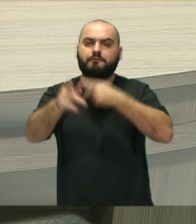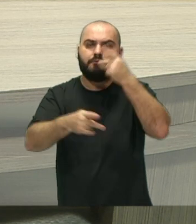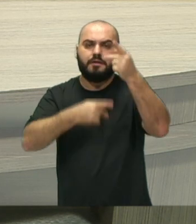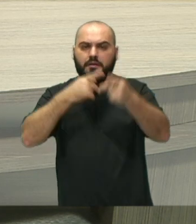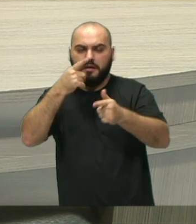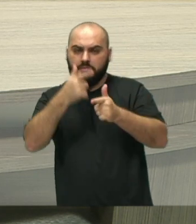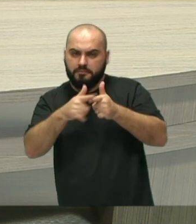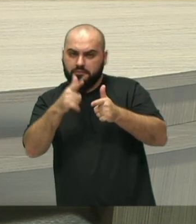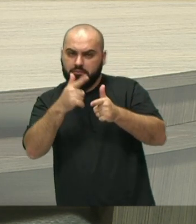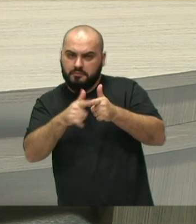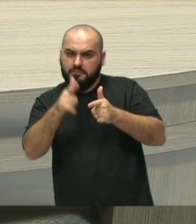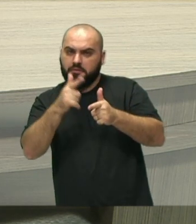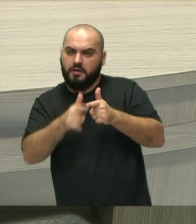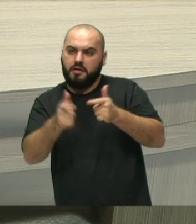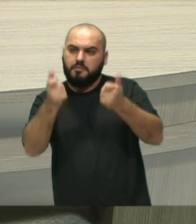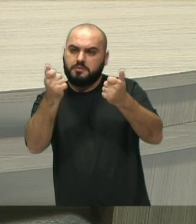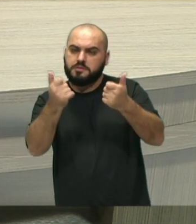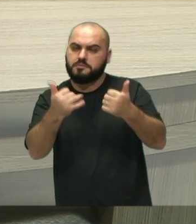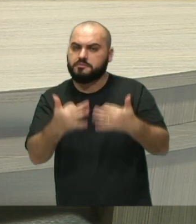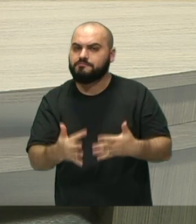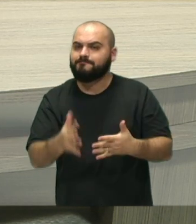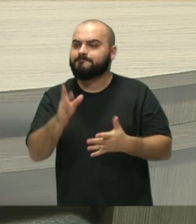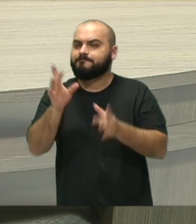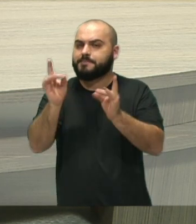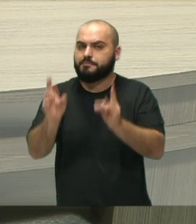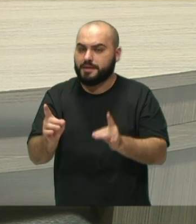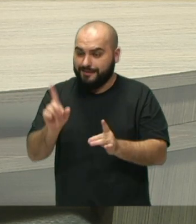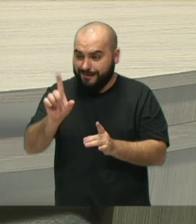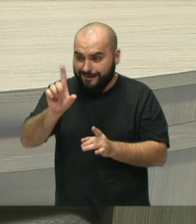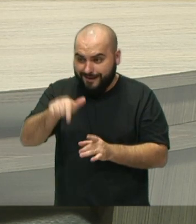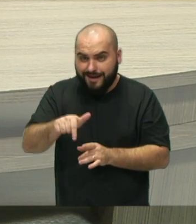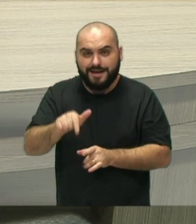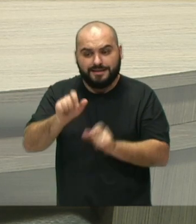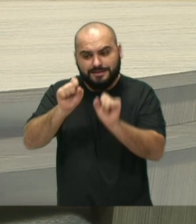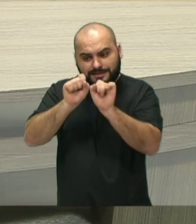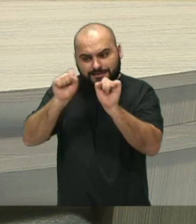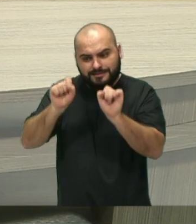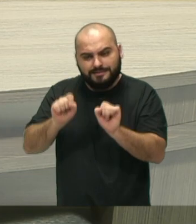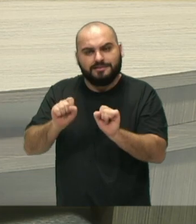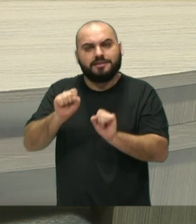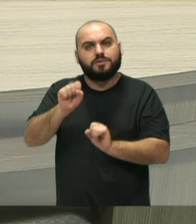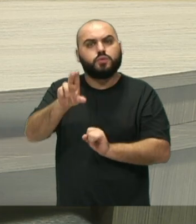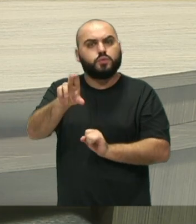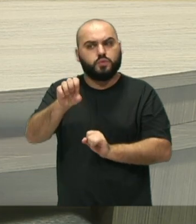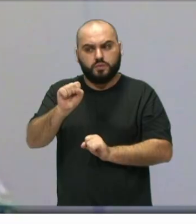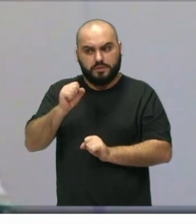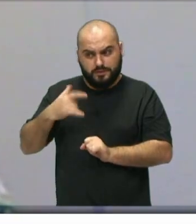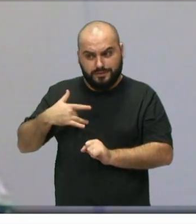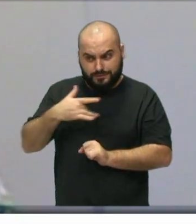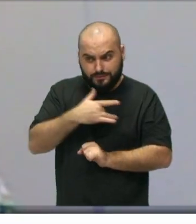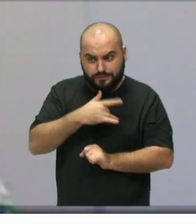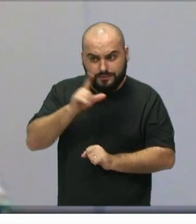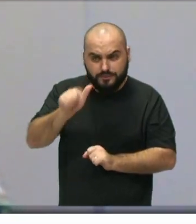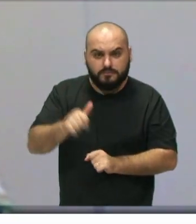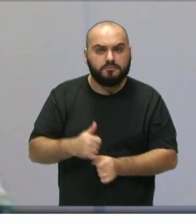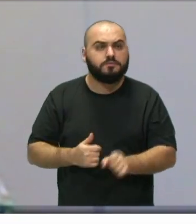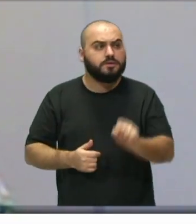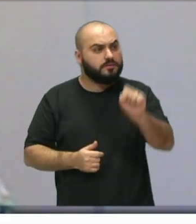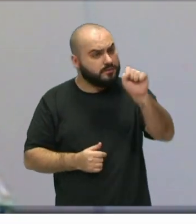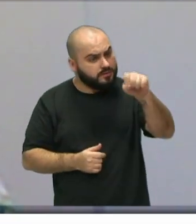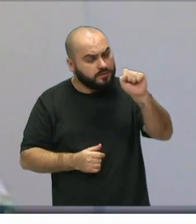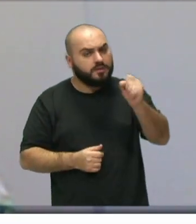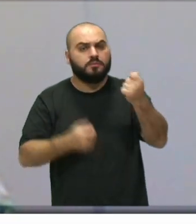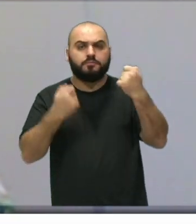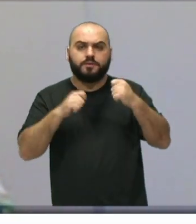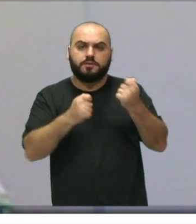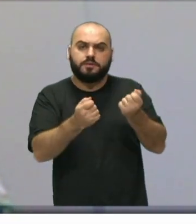problema, se colocar isso como um problema de saúde mesmo, problema de saúde pública. Sim, e sensibilizar e a